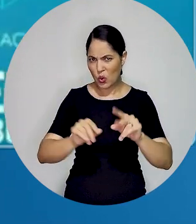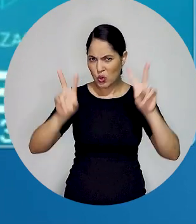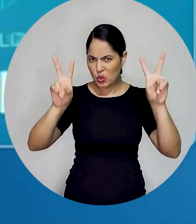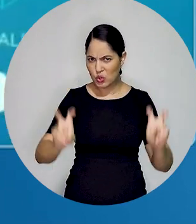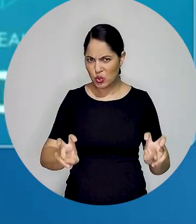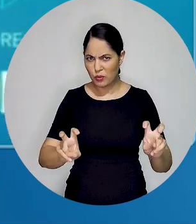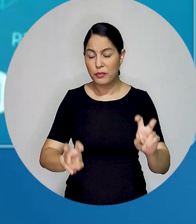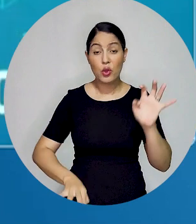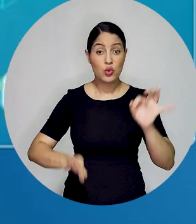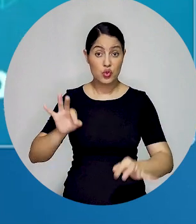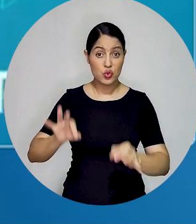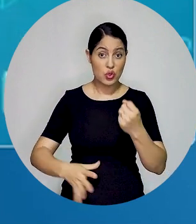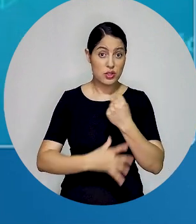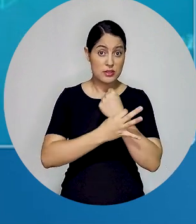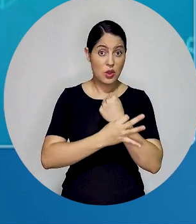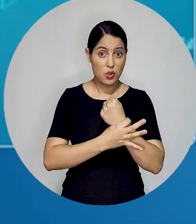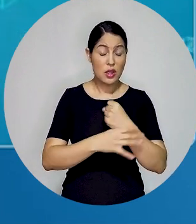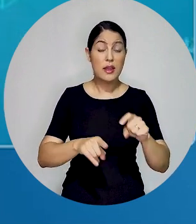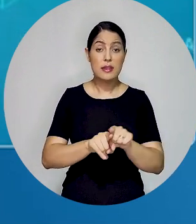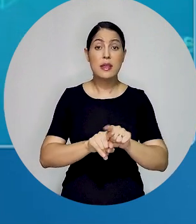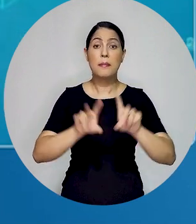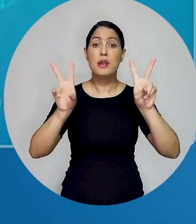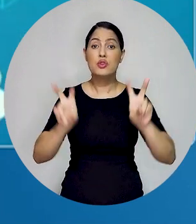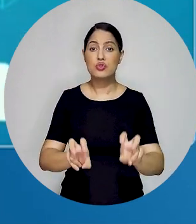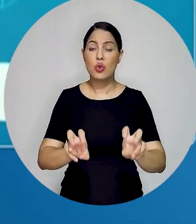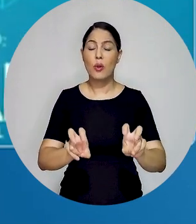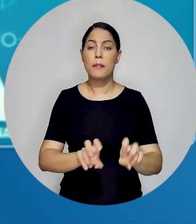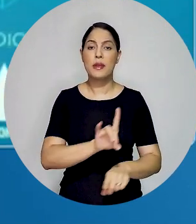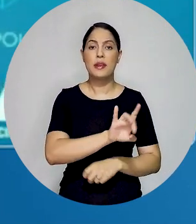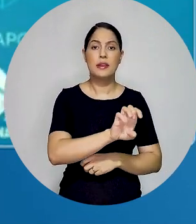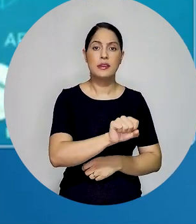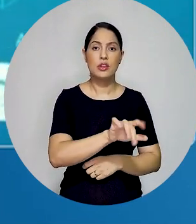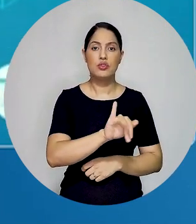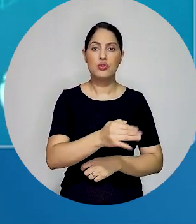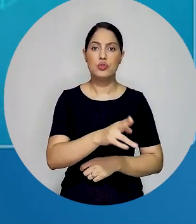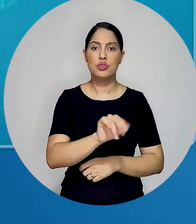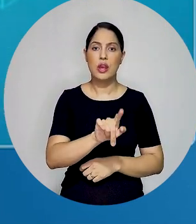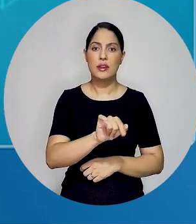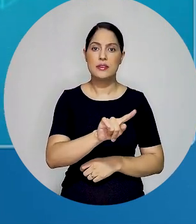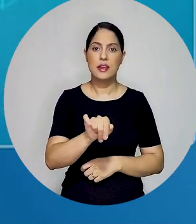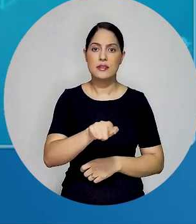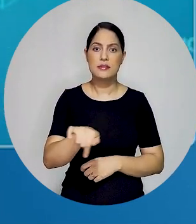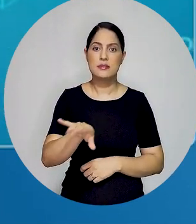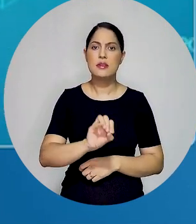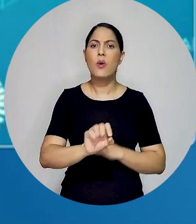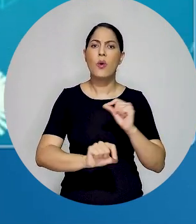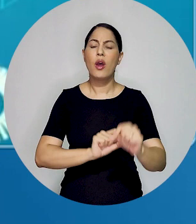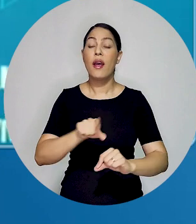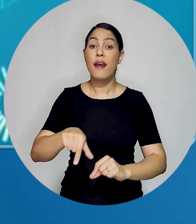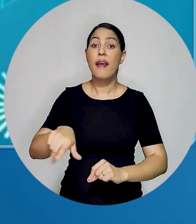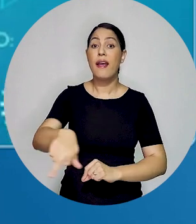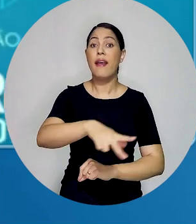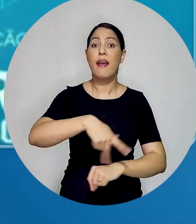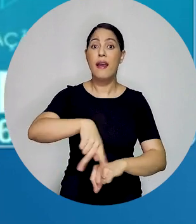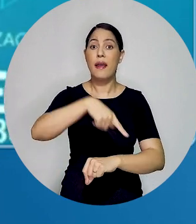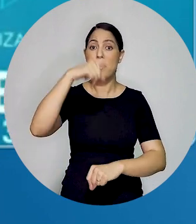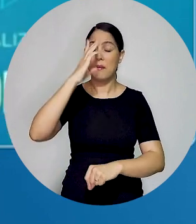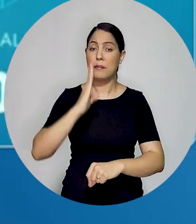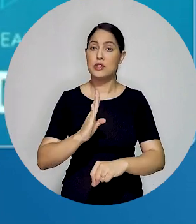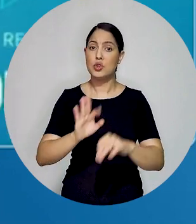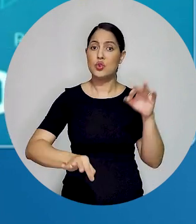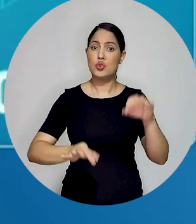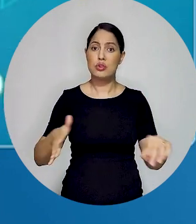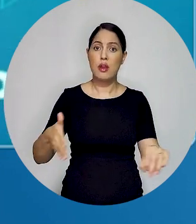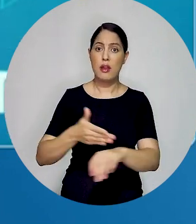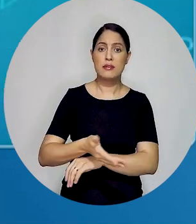acordo. A segurança jurídica e o fenômeno da desjudicialização são indispensáveis para o desenvolvimento da nossa nação